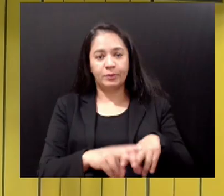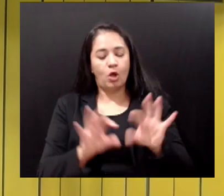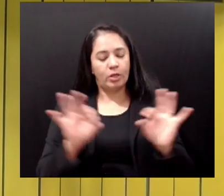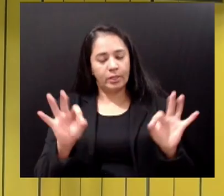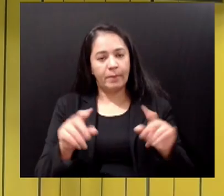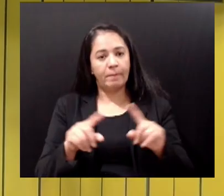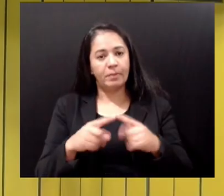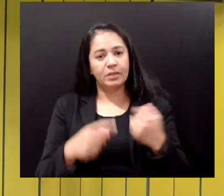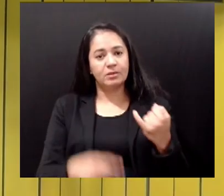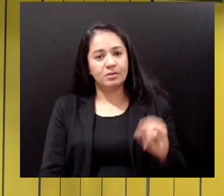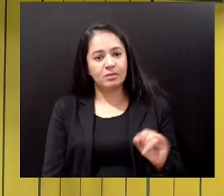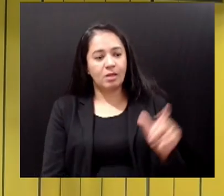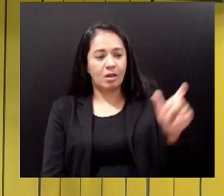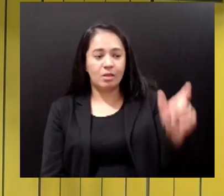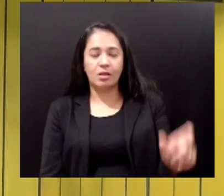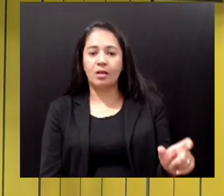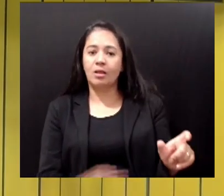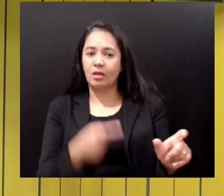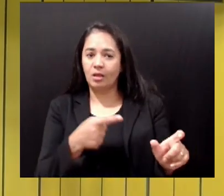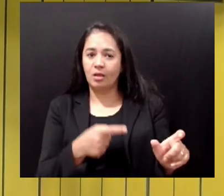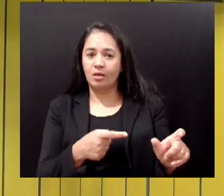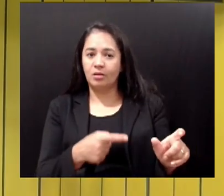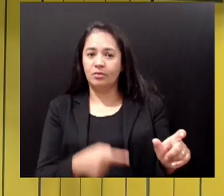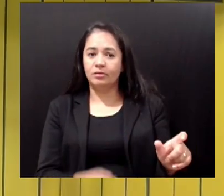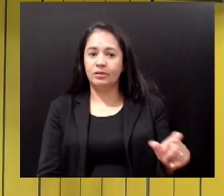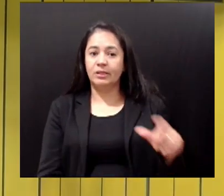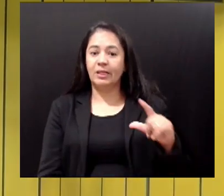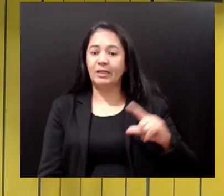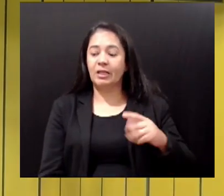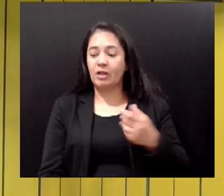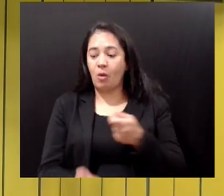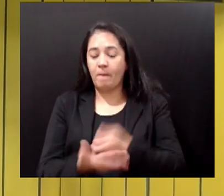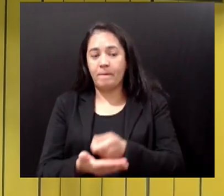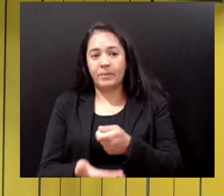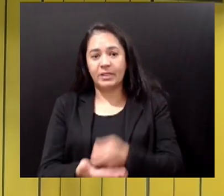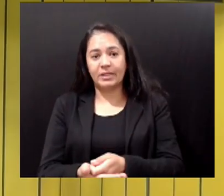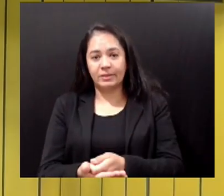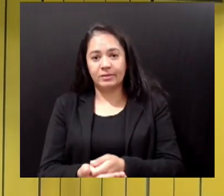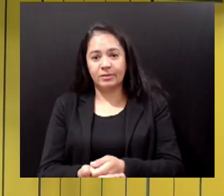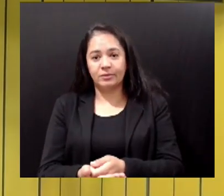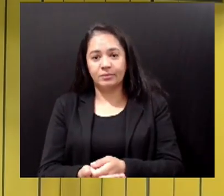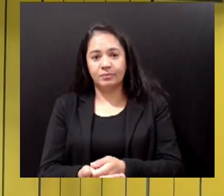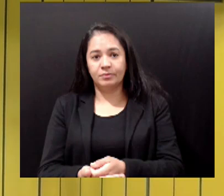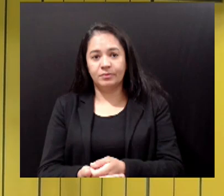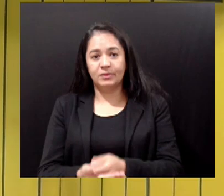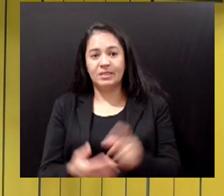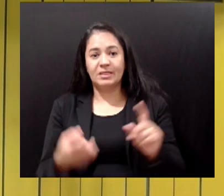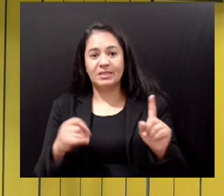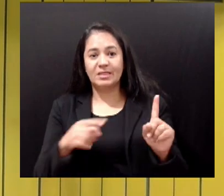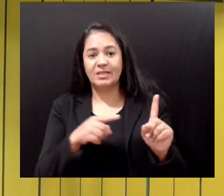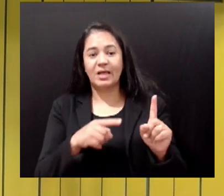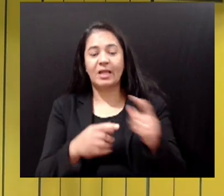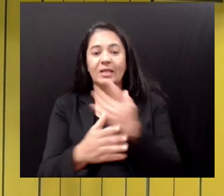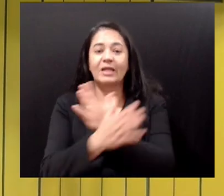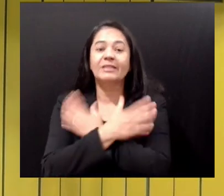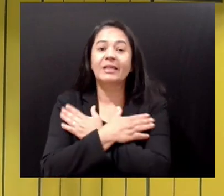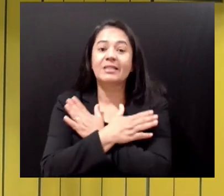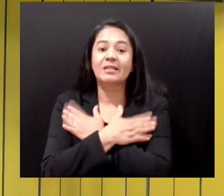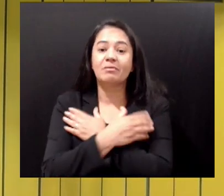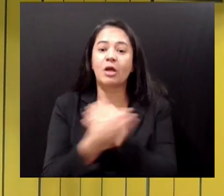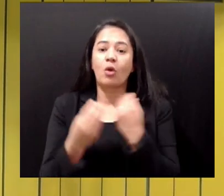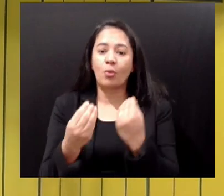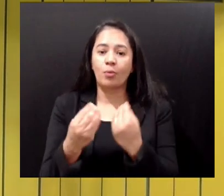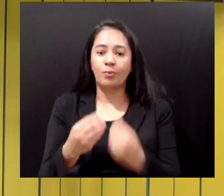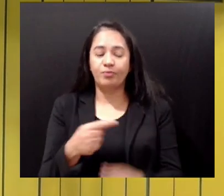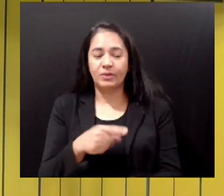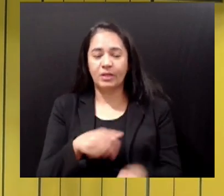essa pessoa que tem o dever de fazer o pagamento dessa pensão, ela está desempregada, ela também